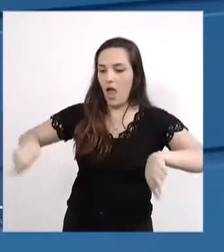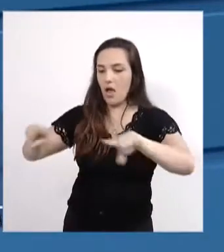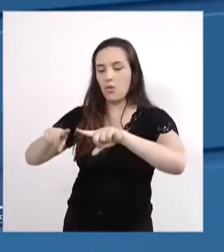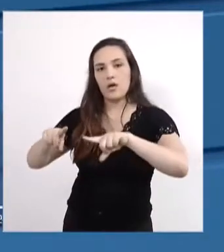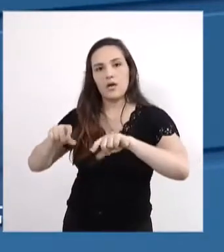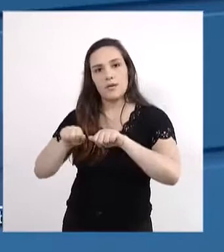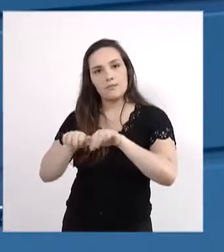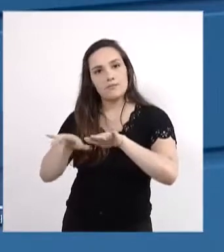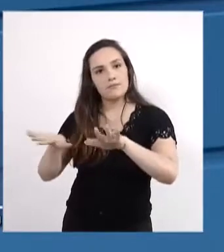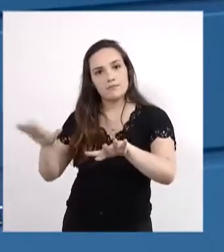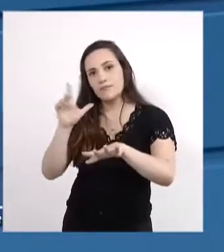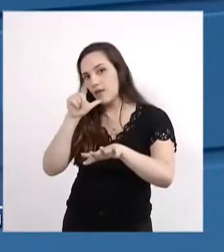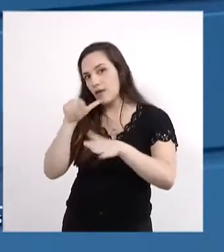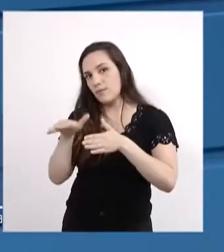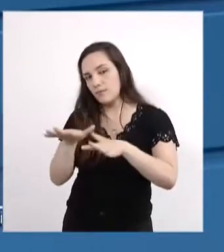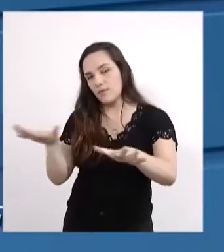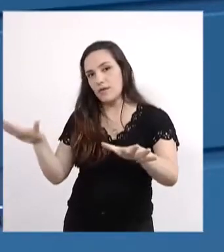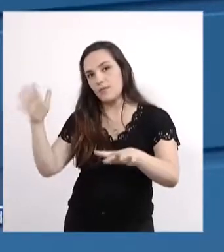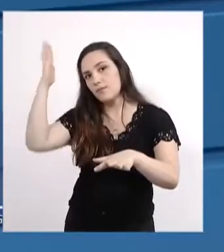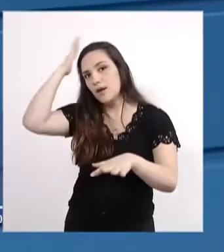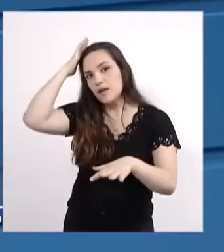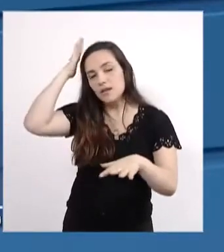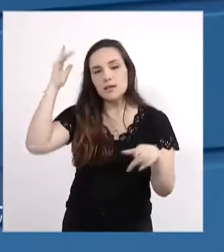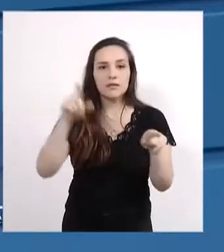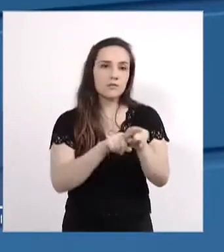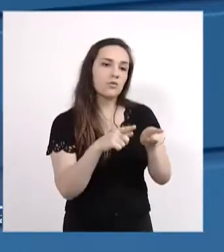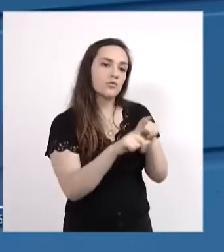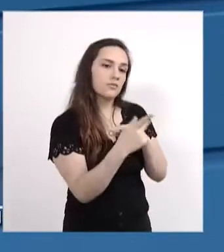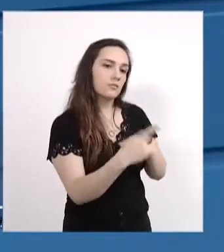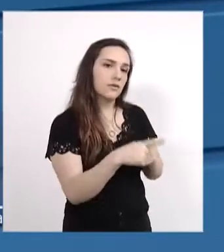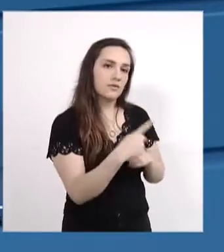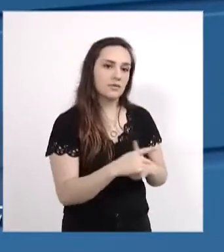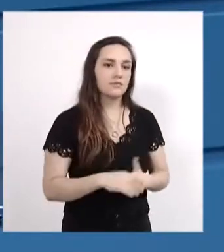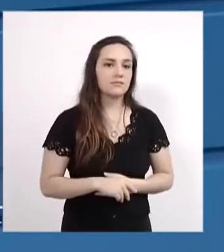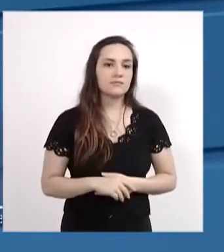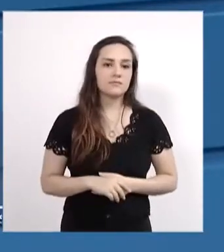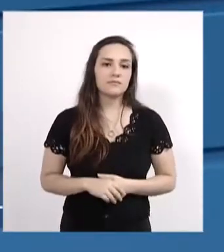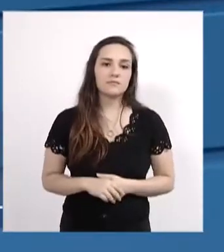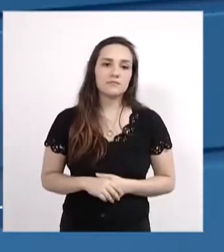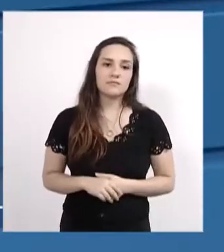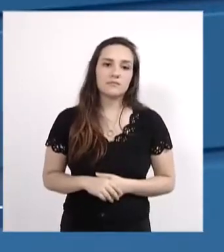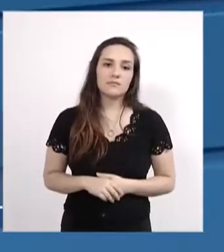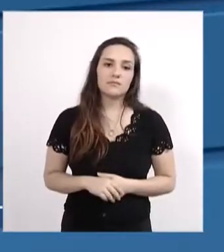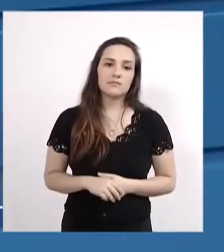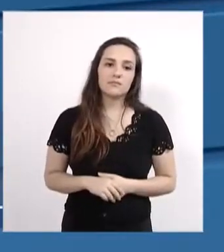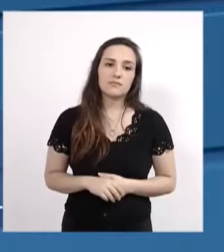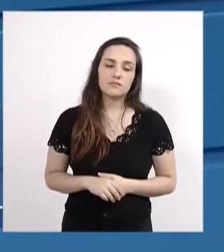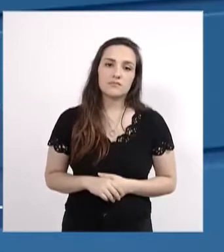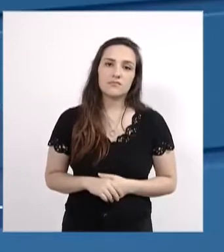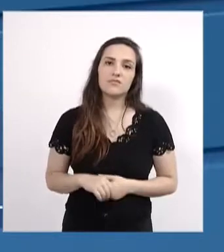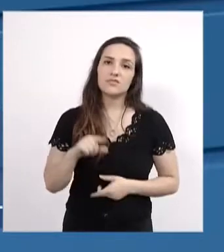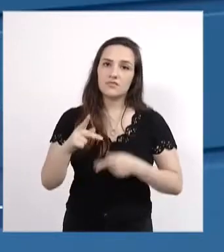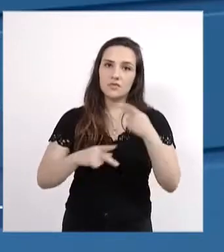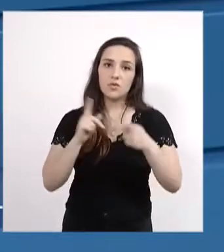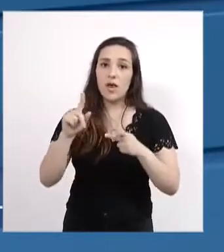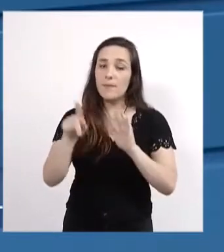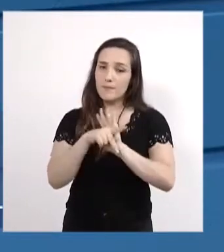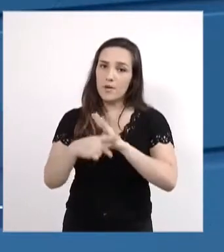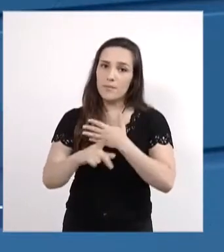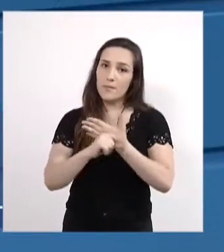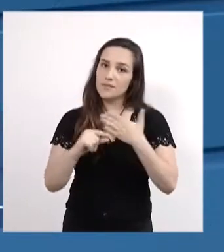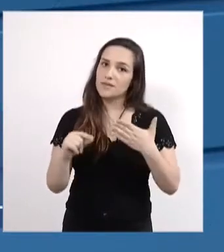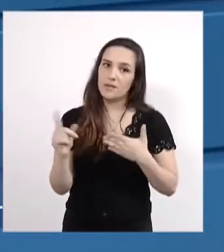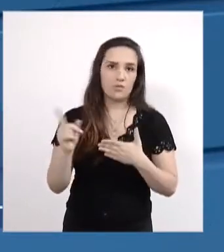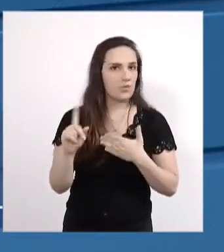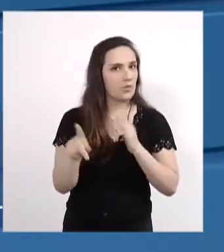outra vai para o Paraguai. Nem tudo que Vossa Excelência está dizendo é Pantanal,